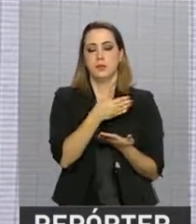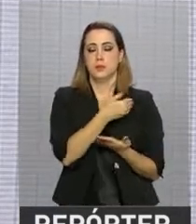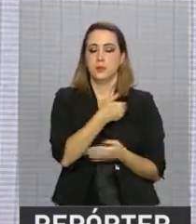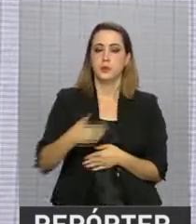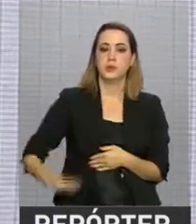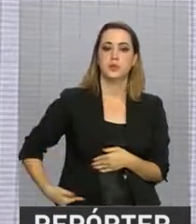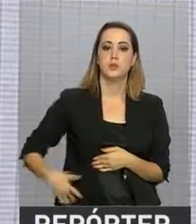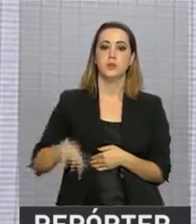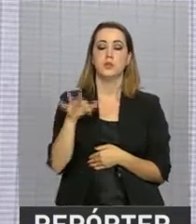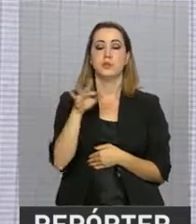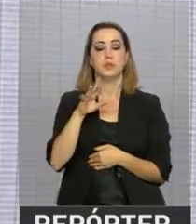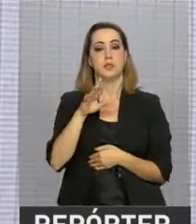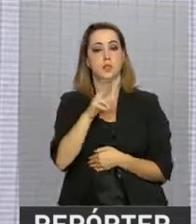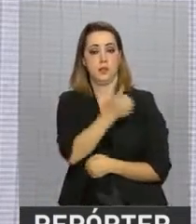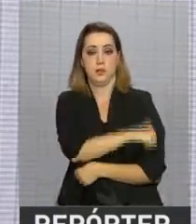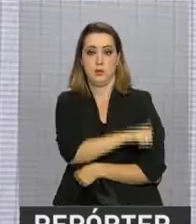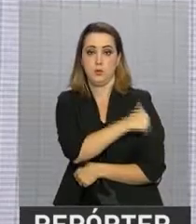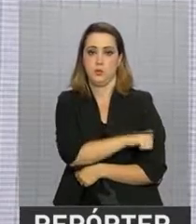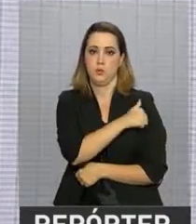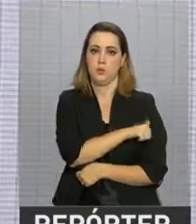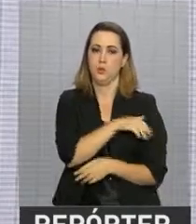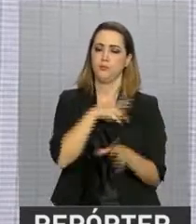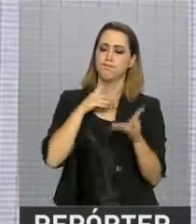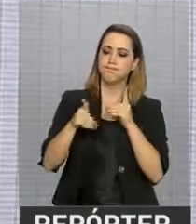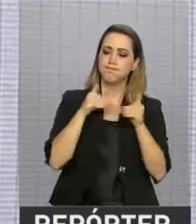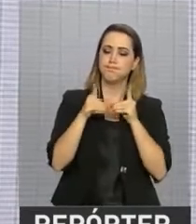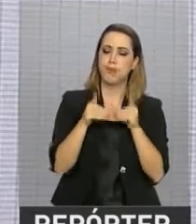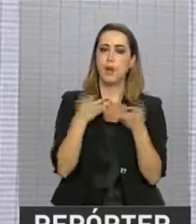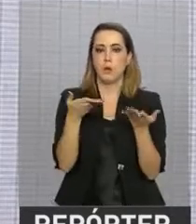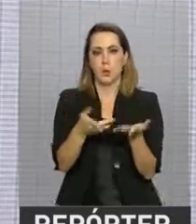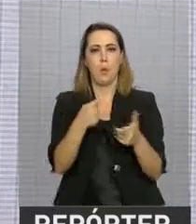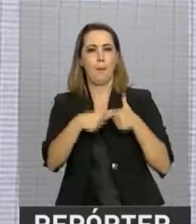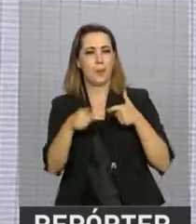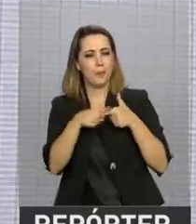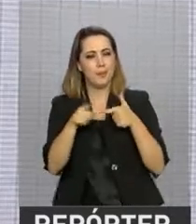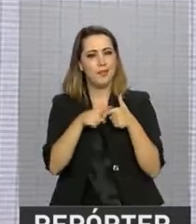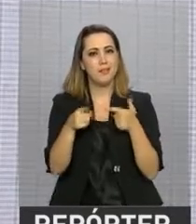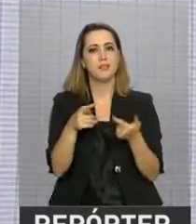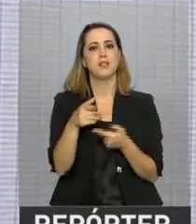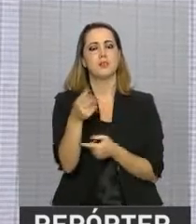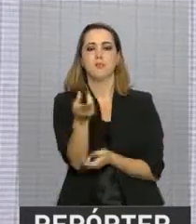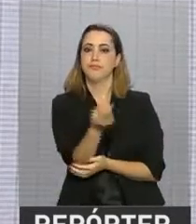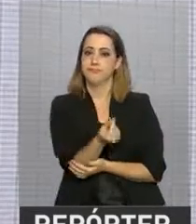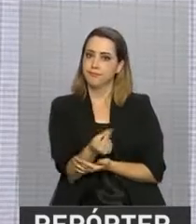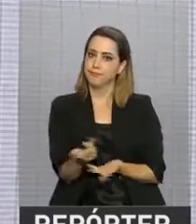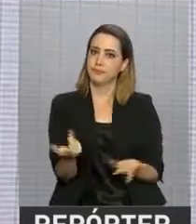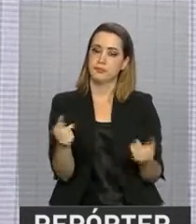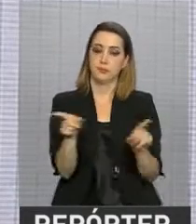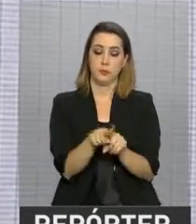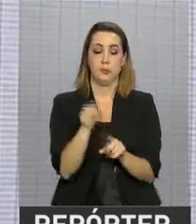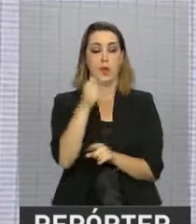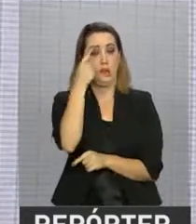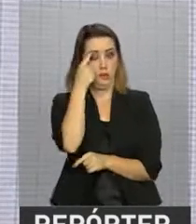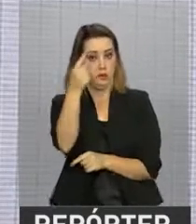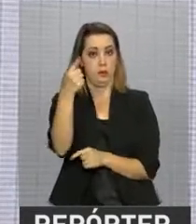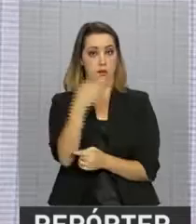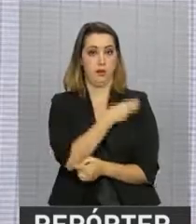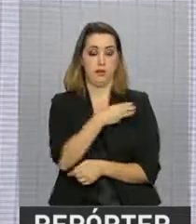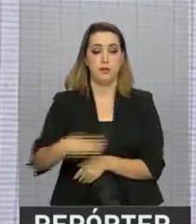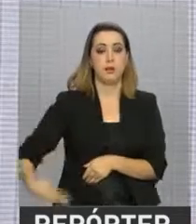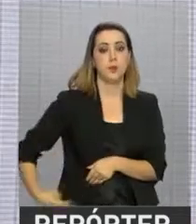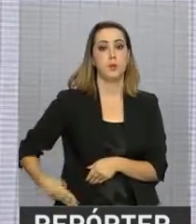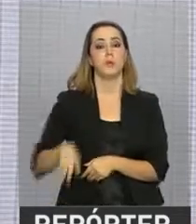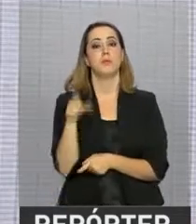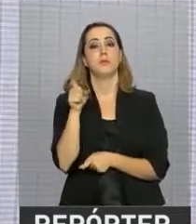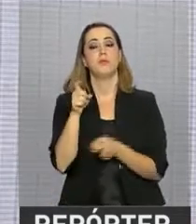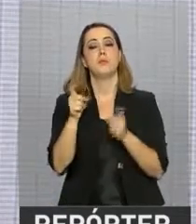Fernando Pezão, para discutir a situação do estado, que encontra-se numa grave crise financeira. A ideia é que o ministro Henrique